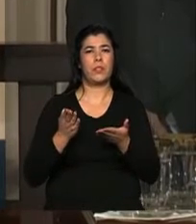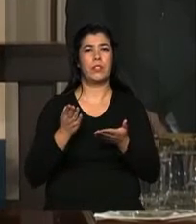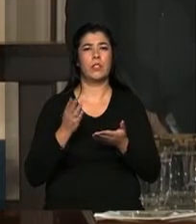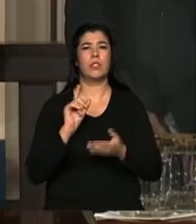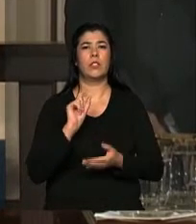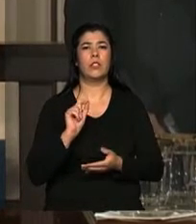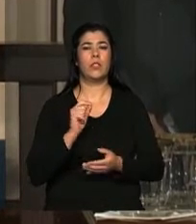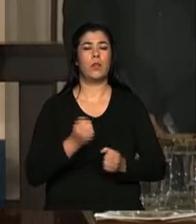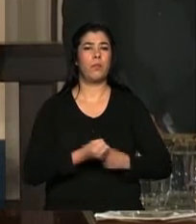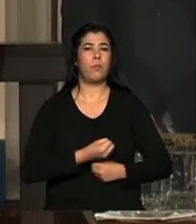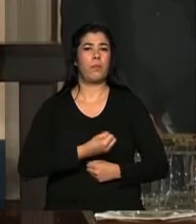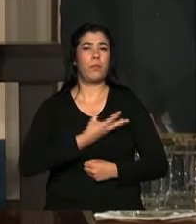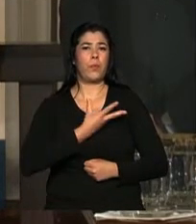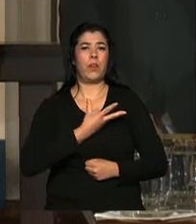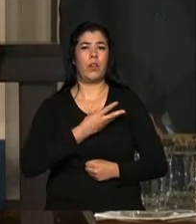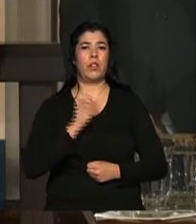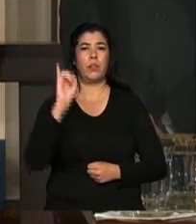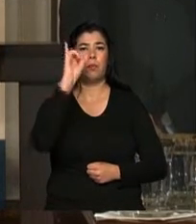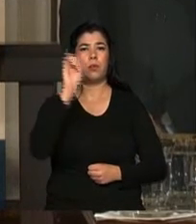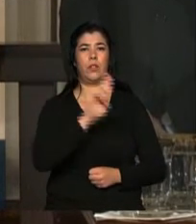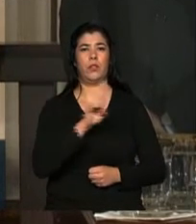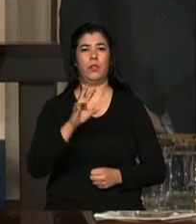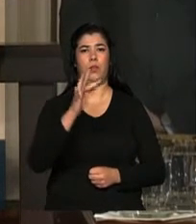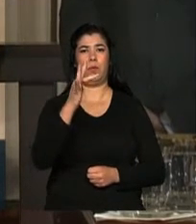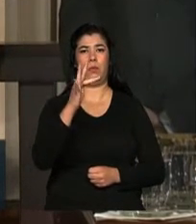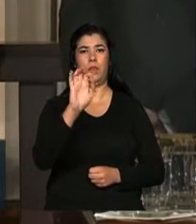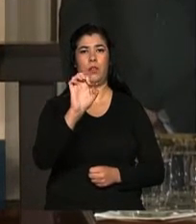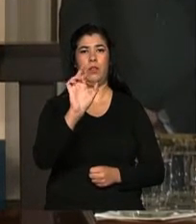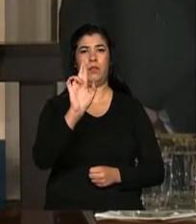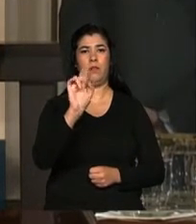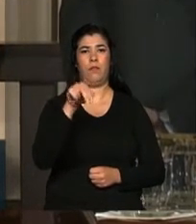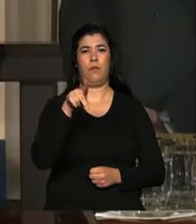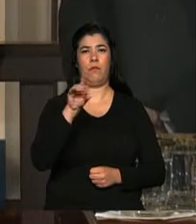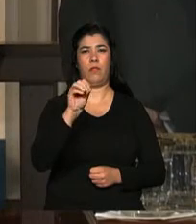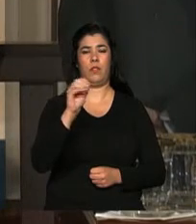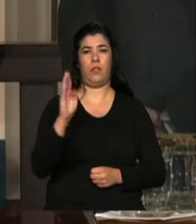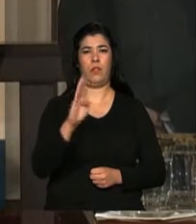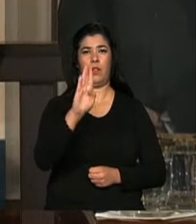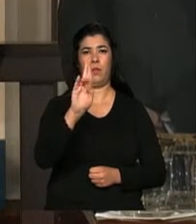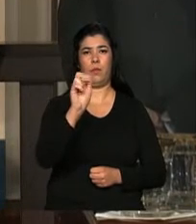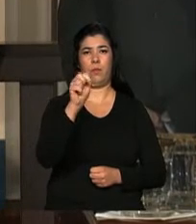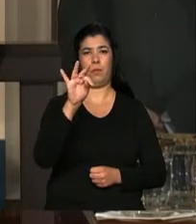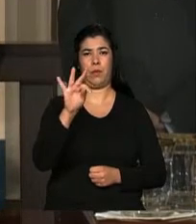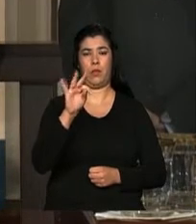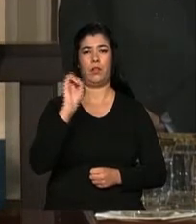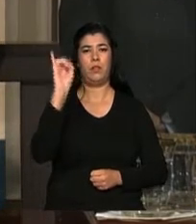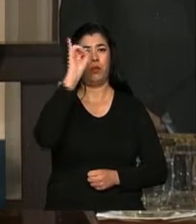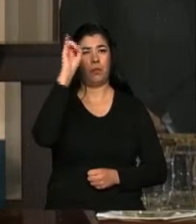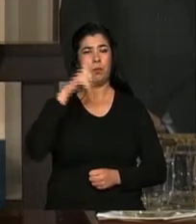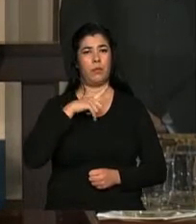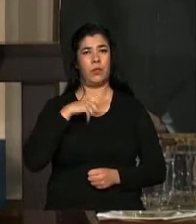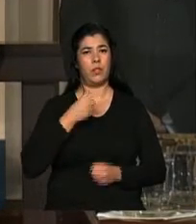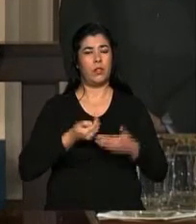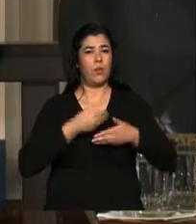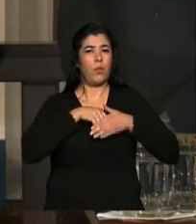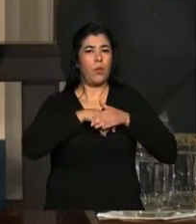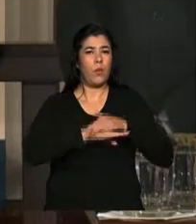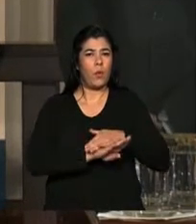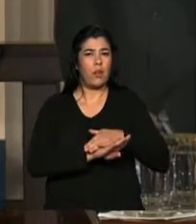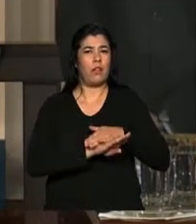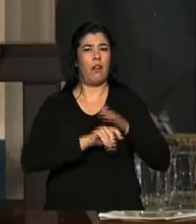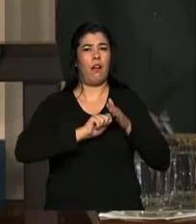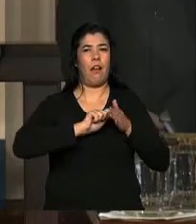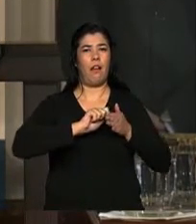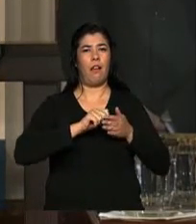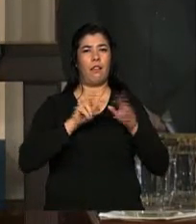grandes poetas, Fernando Brandt. Amigo, devemos manter as sete chaves no coração. Ele